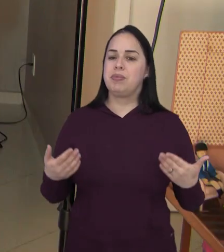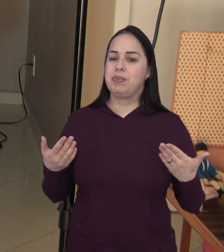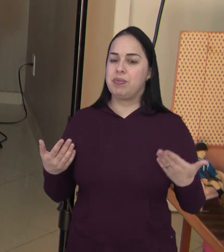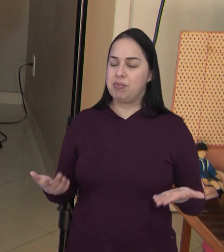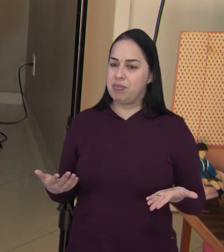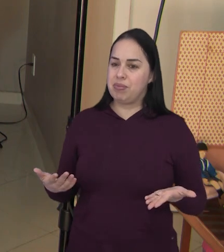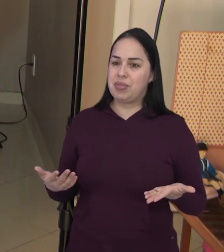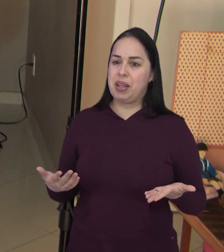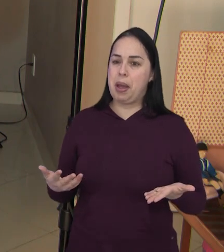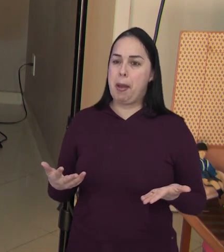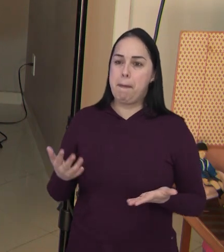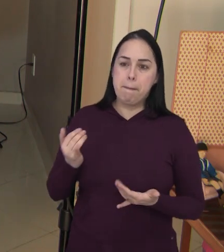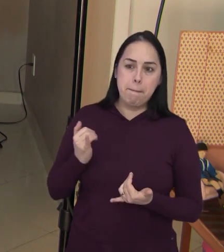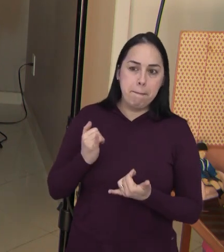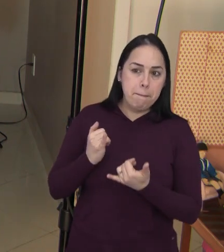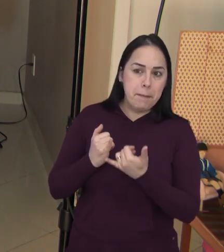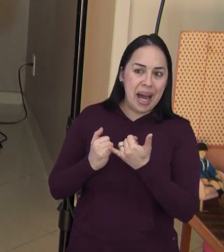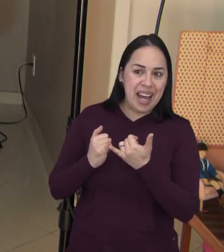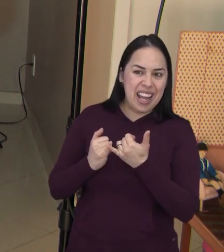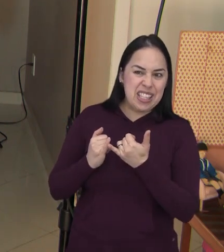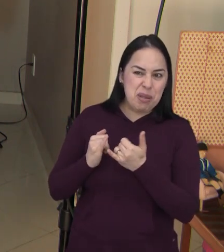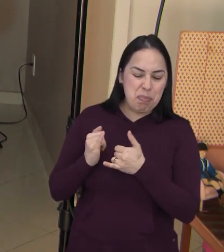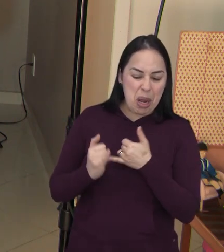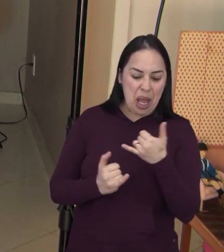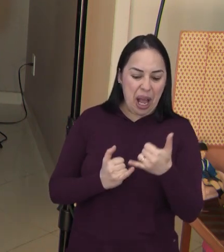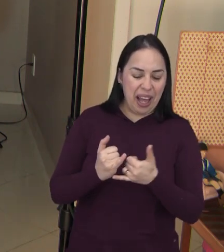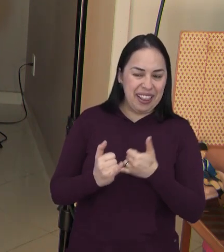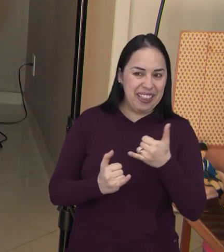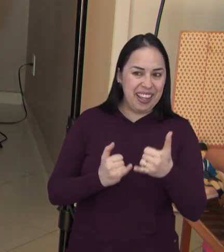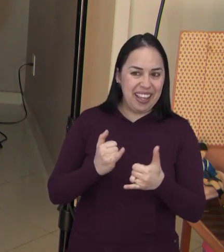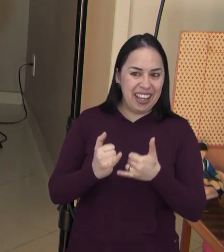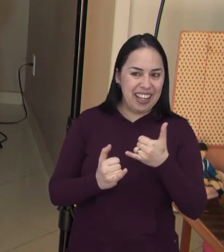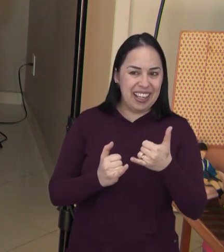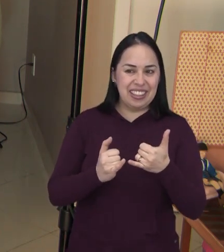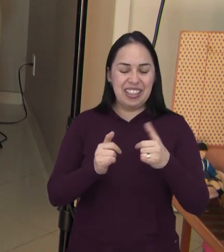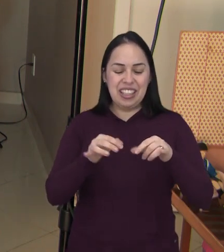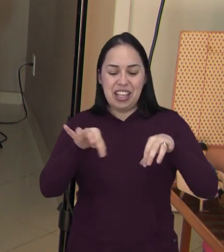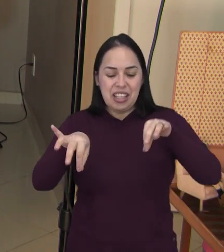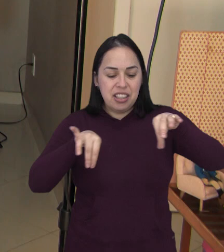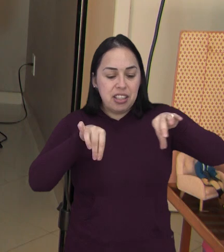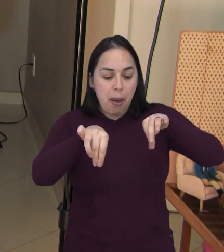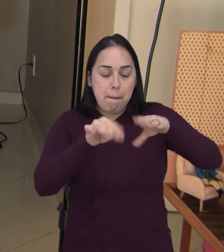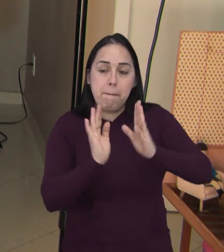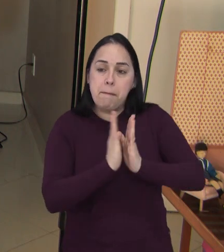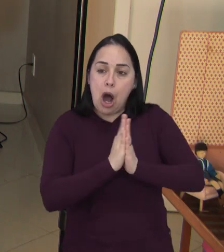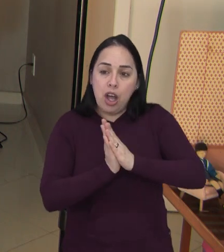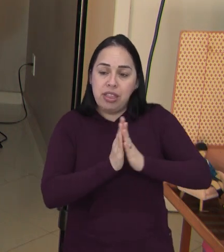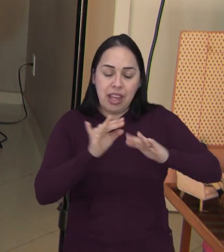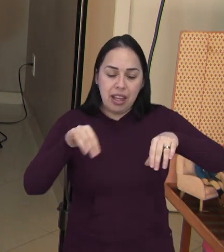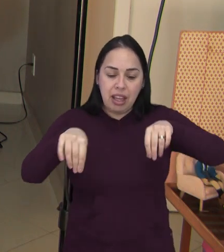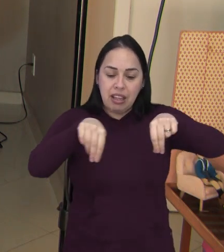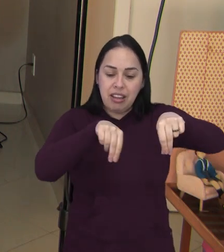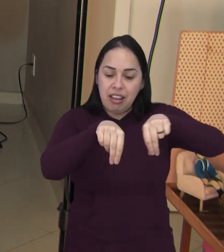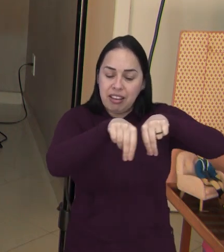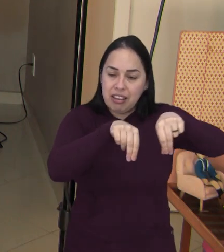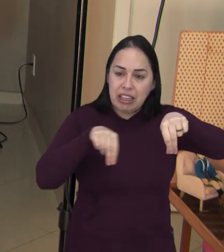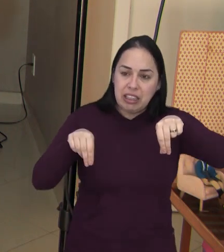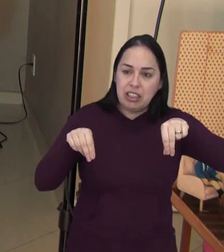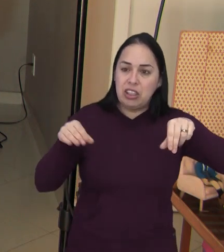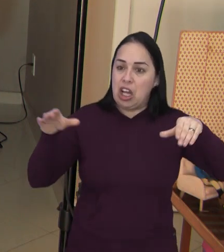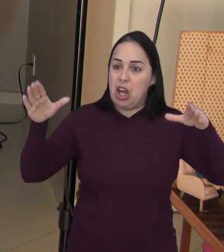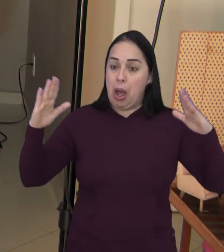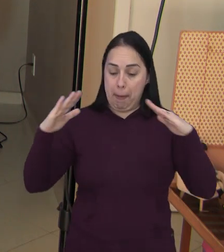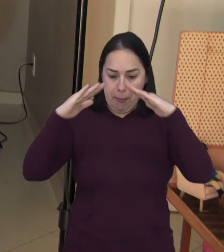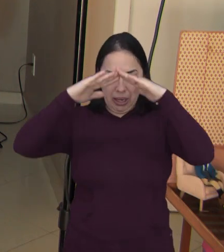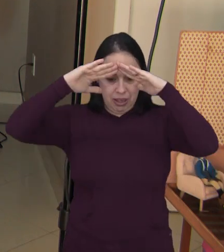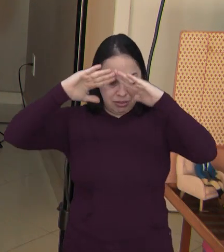A gente tem algo que parece uma brincadeira de criança, né? Traz essa magia dos brinquedos e desse mundo, desse pequeno